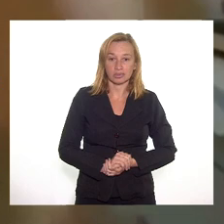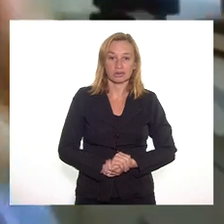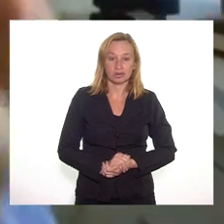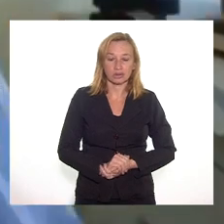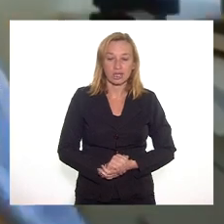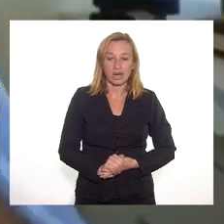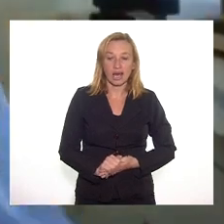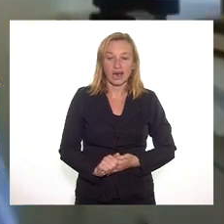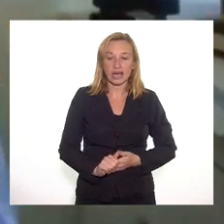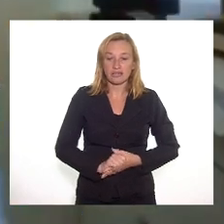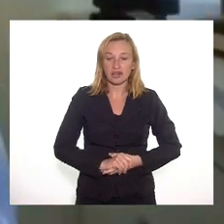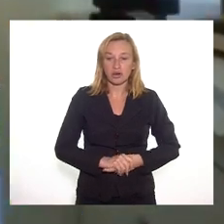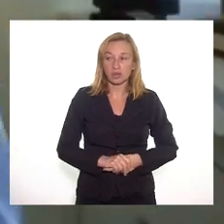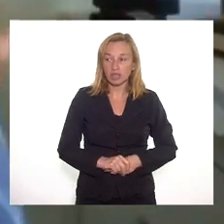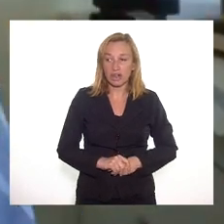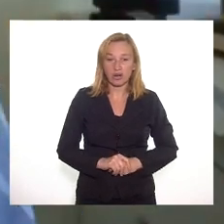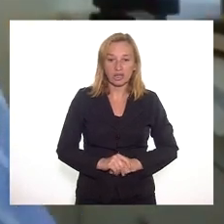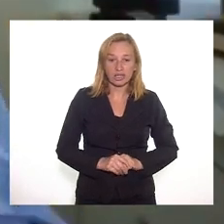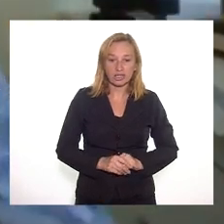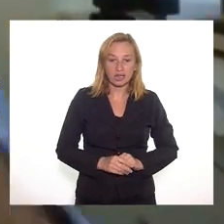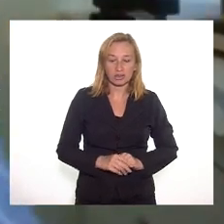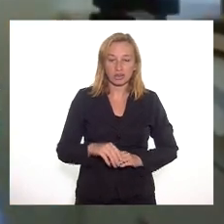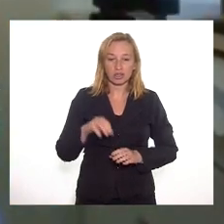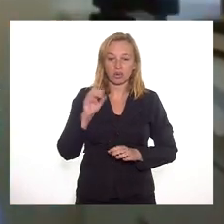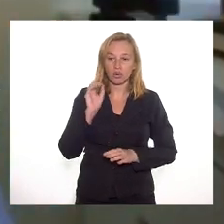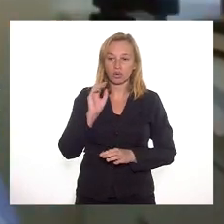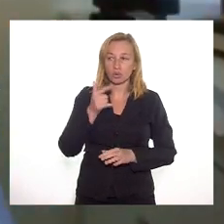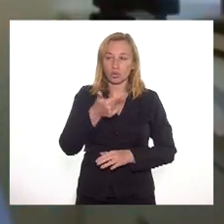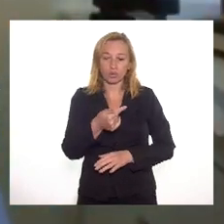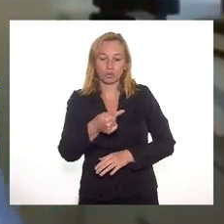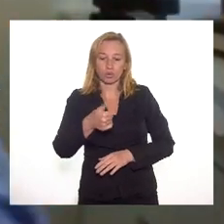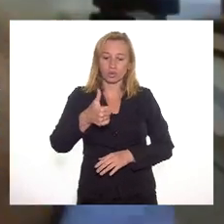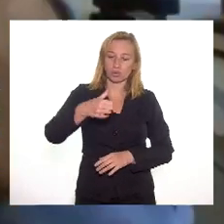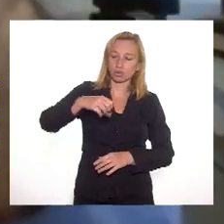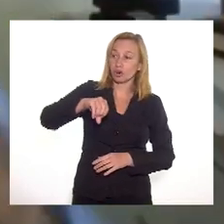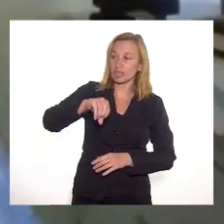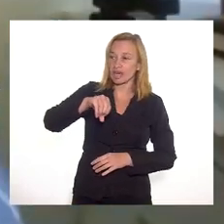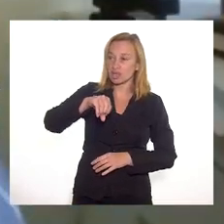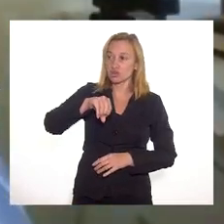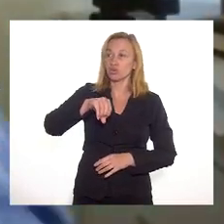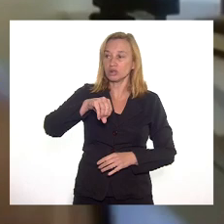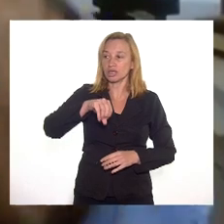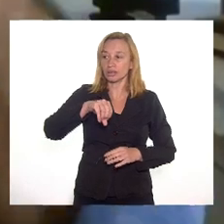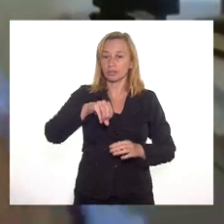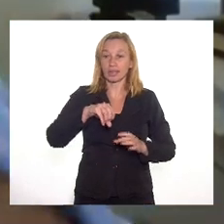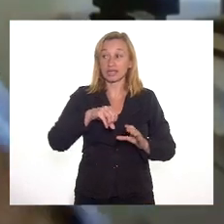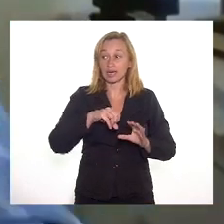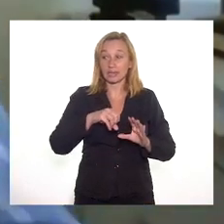um de nós, deputados, dos 70 deputados. Tem que ser sonhos